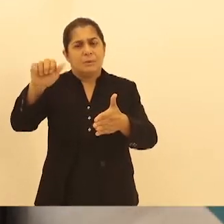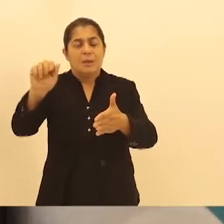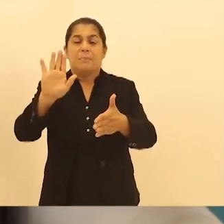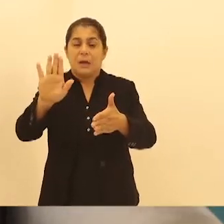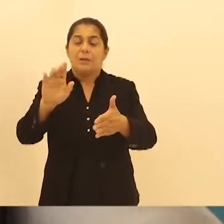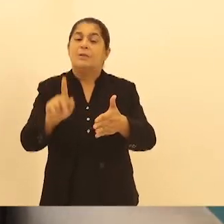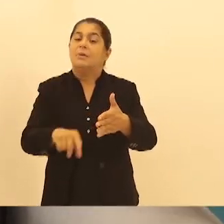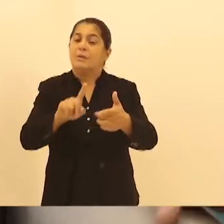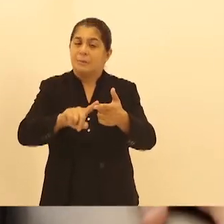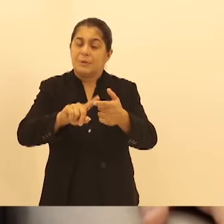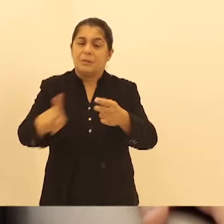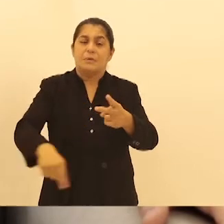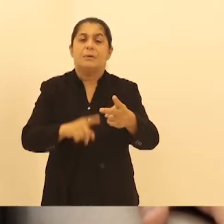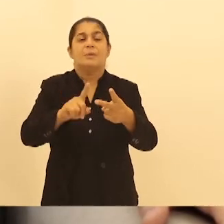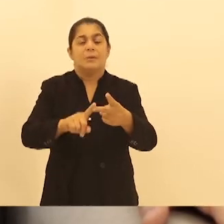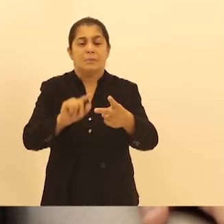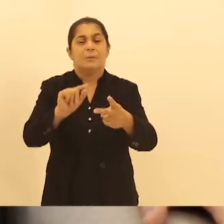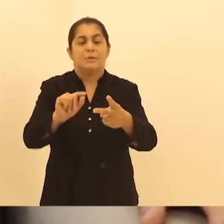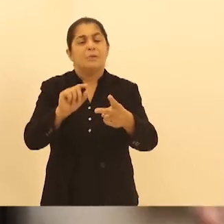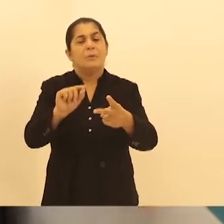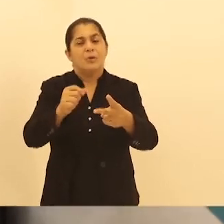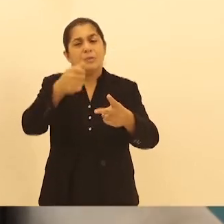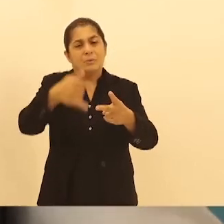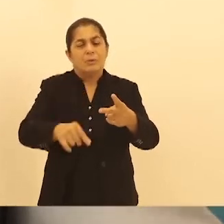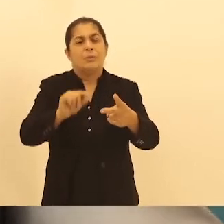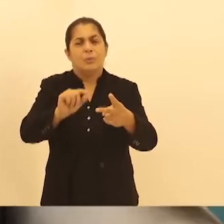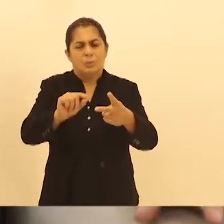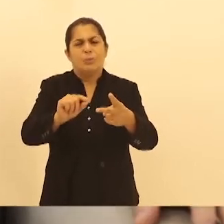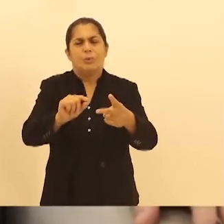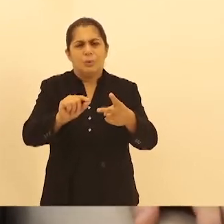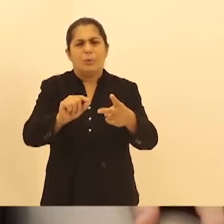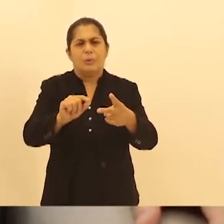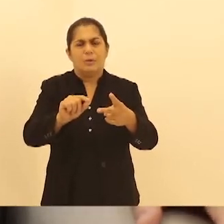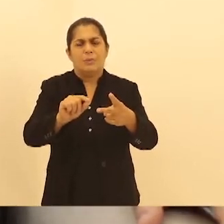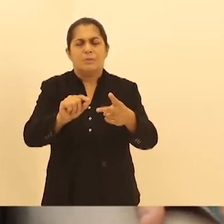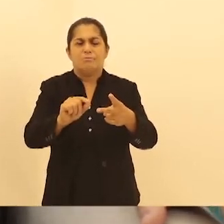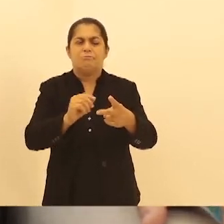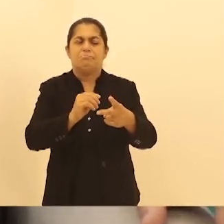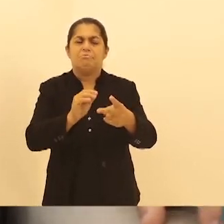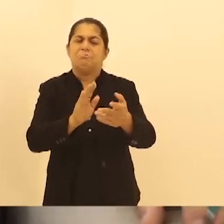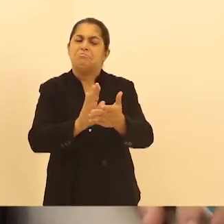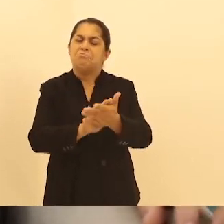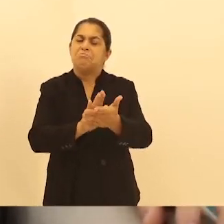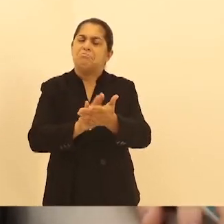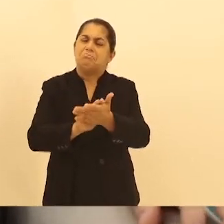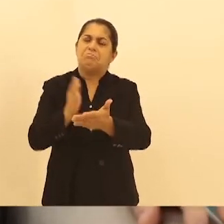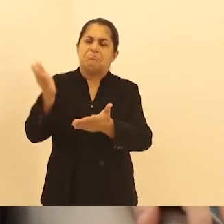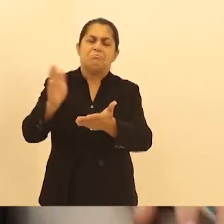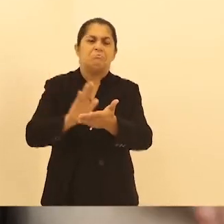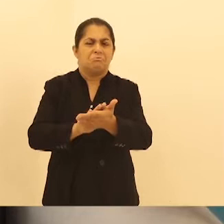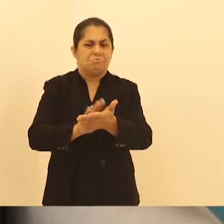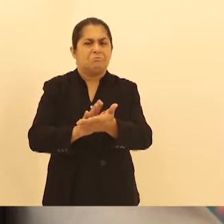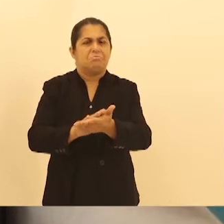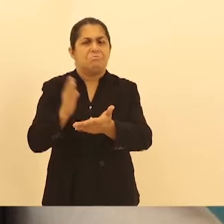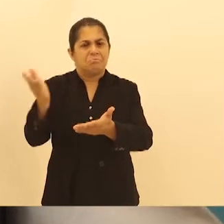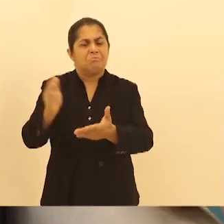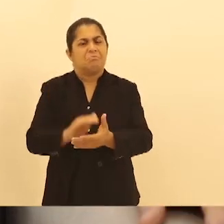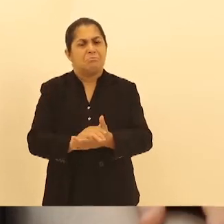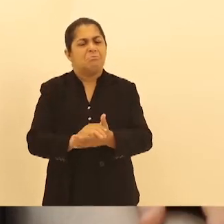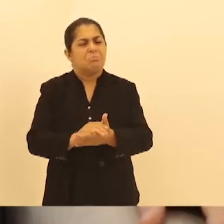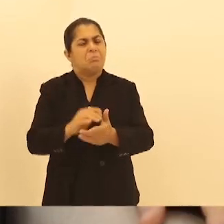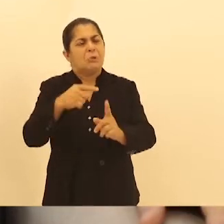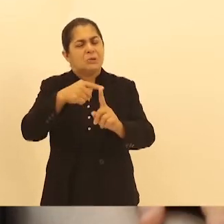exerce a plenitude do seu papel também quando ela se move no sentido